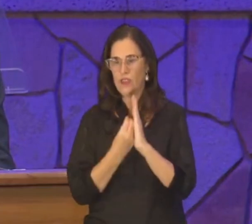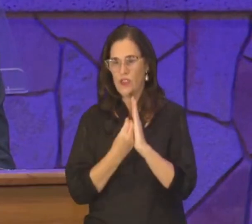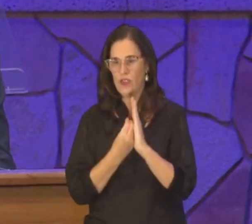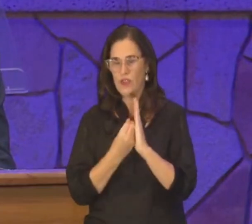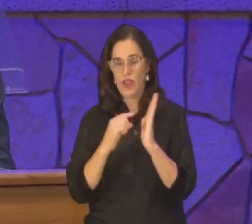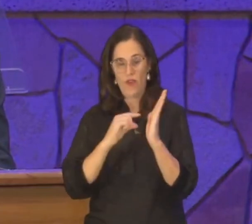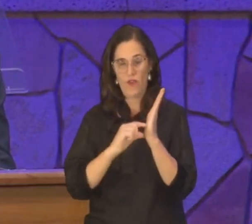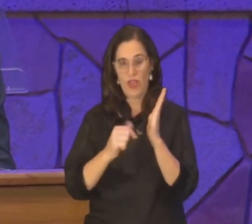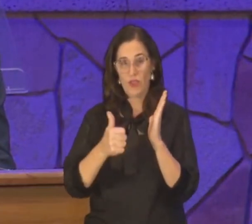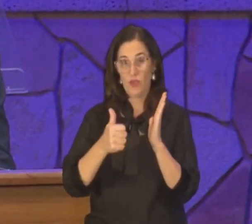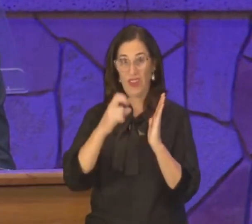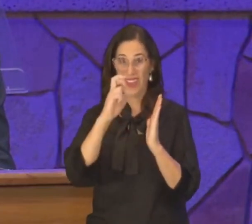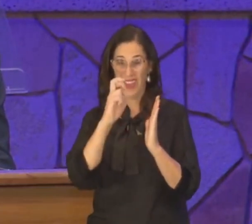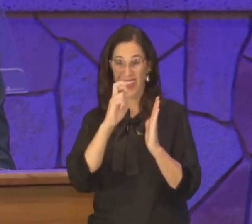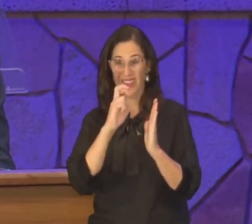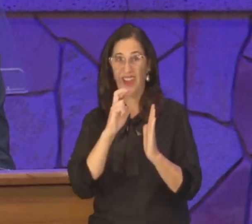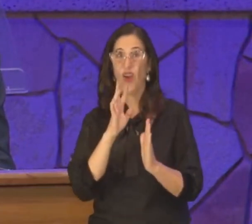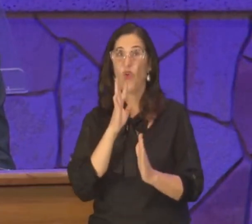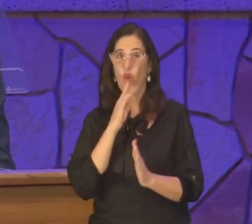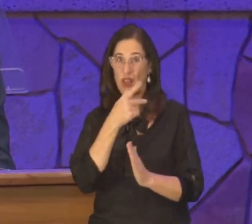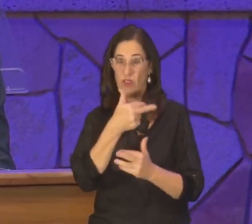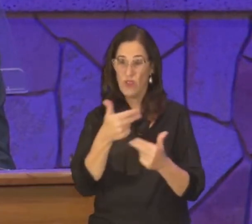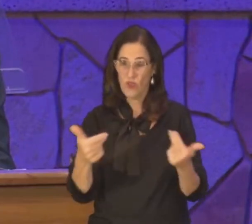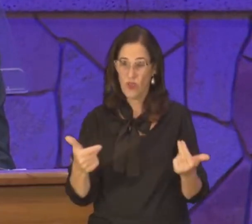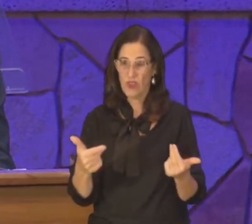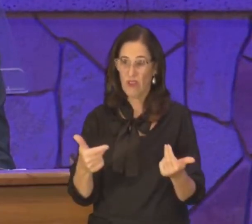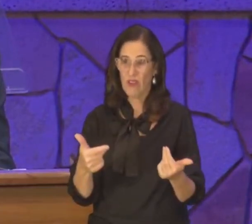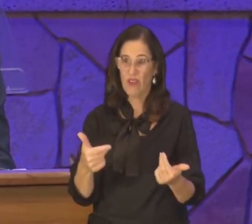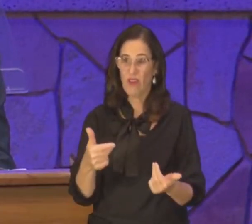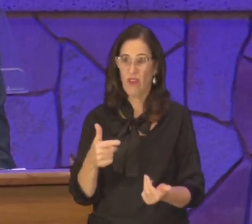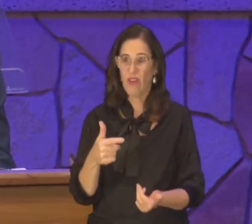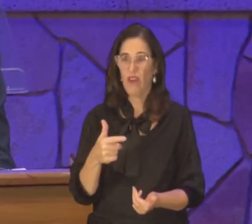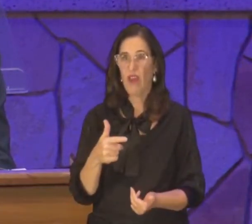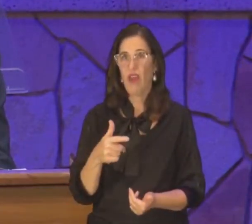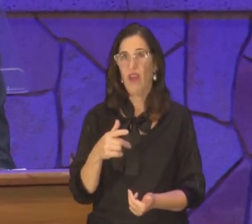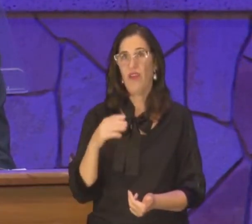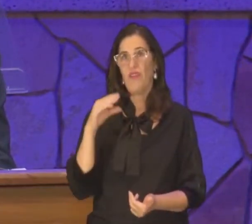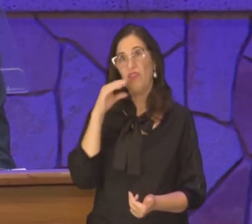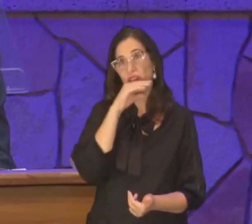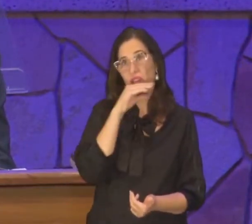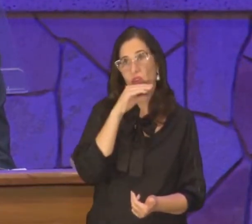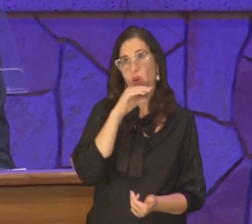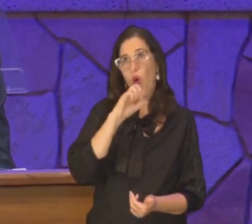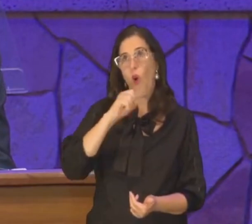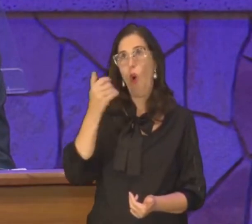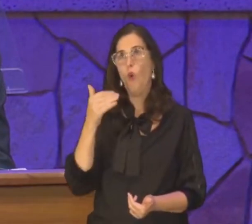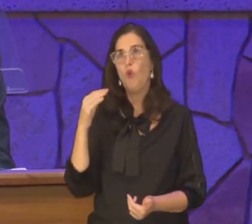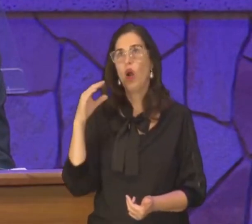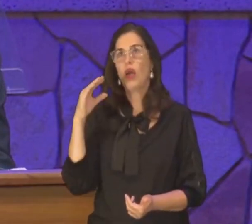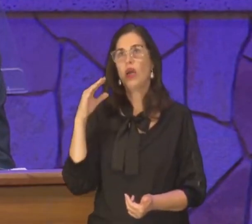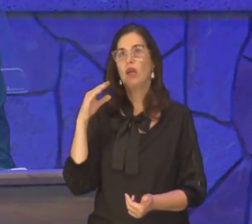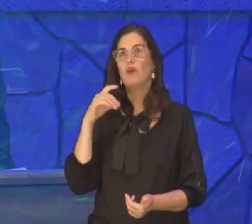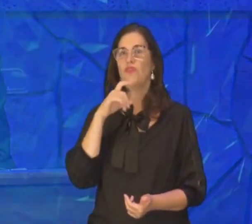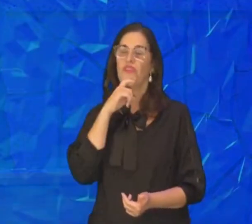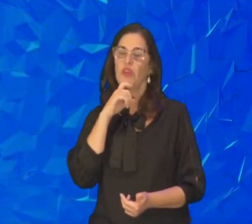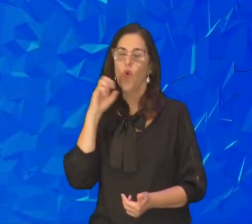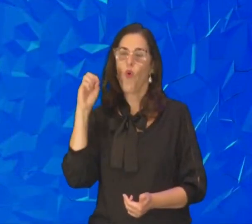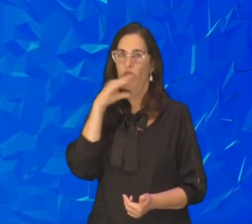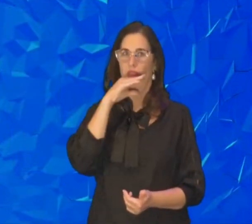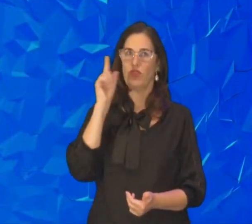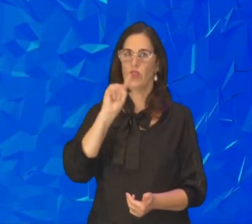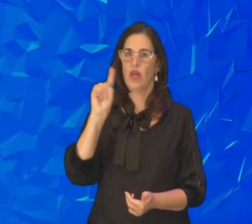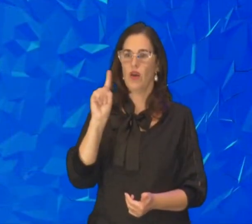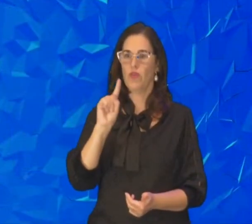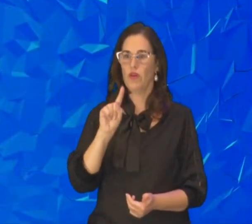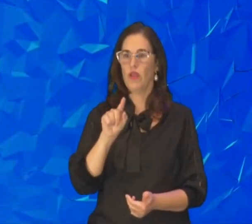Verso 15, conheço as tuas obras, que nem és frio, nem quente. Quem dera fosses frio ou quente.